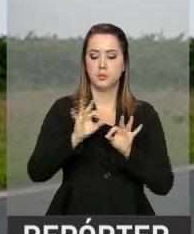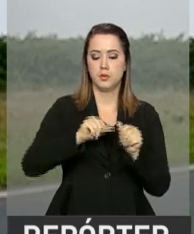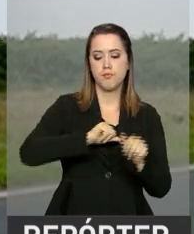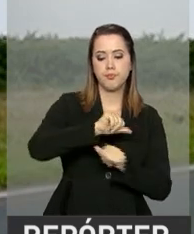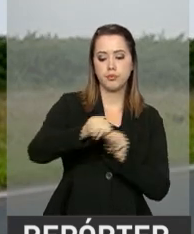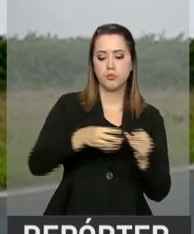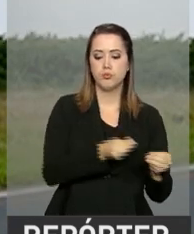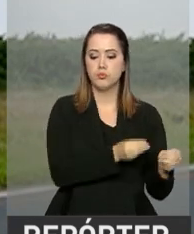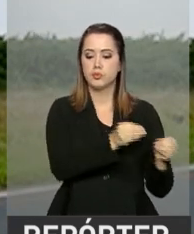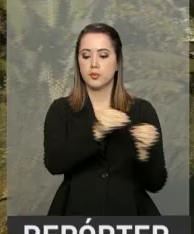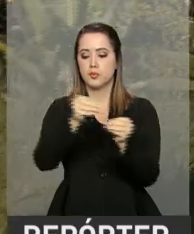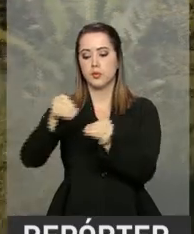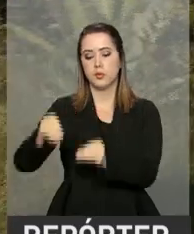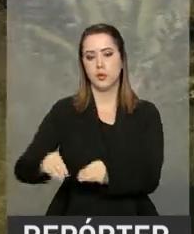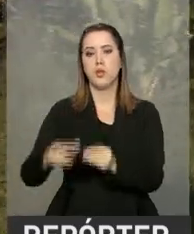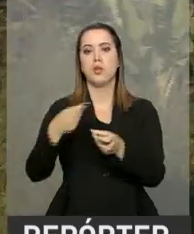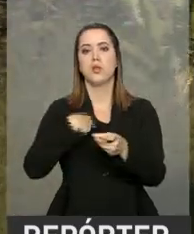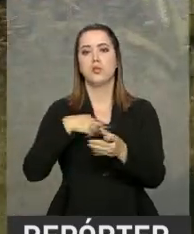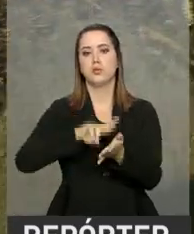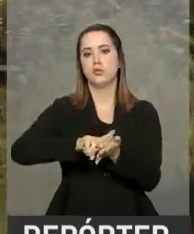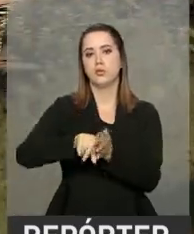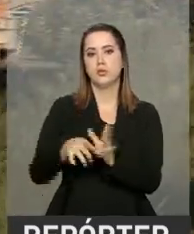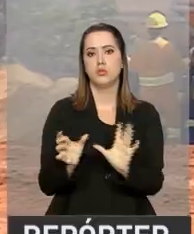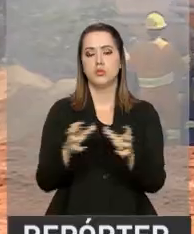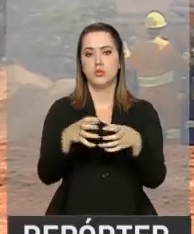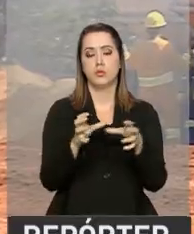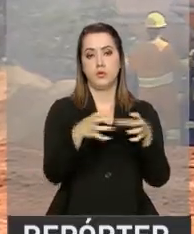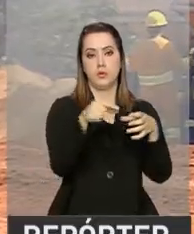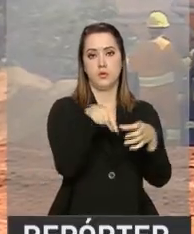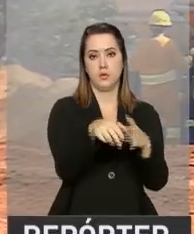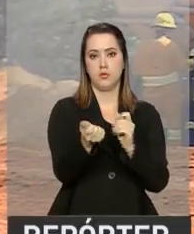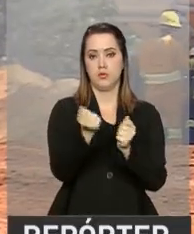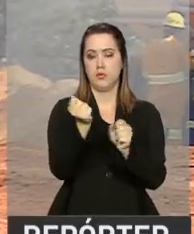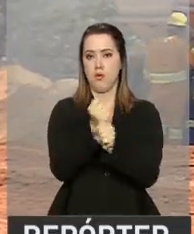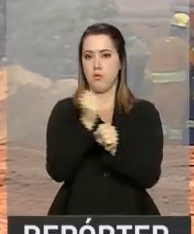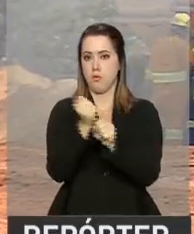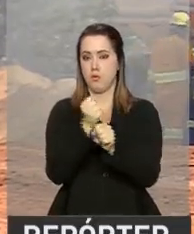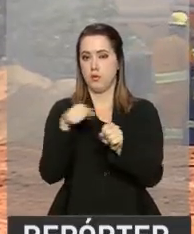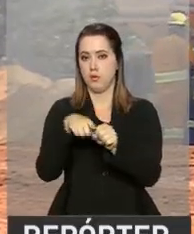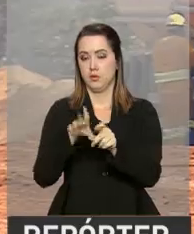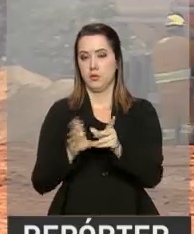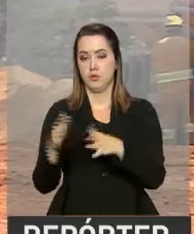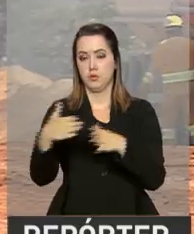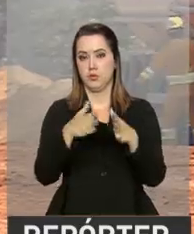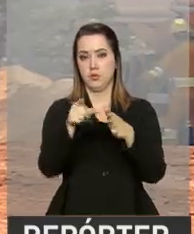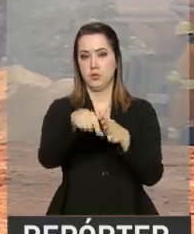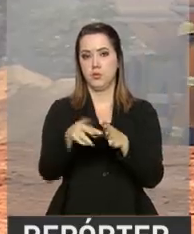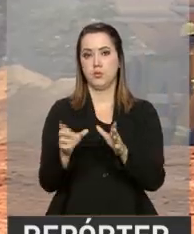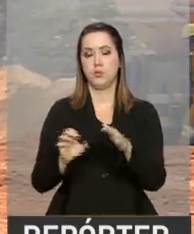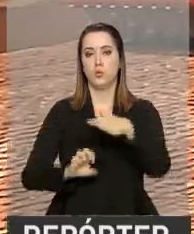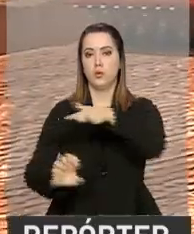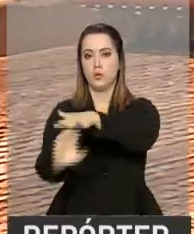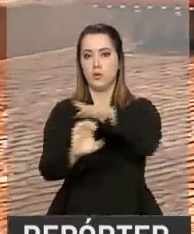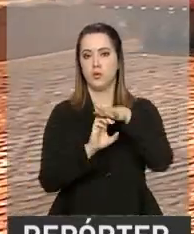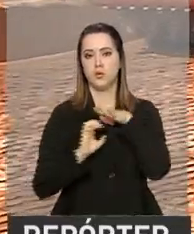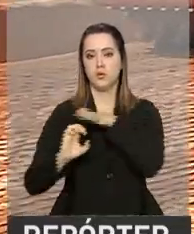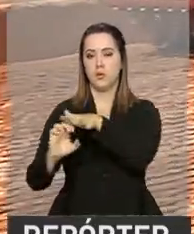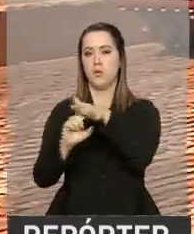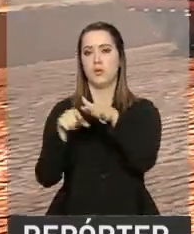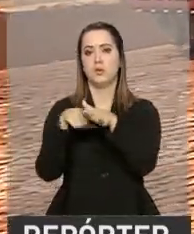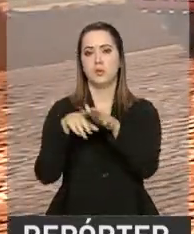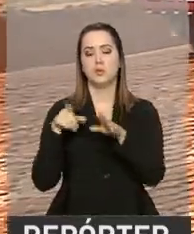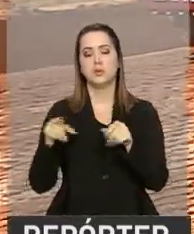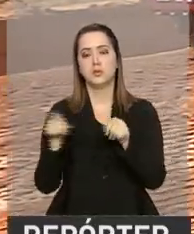privada setores da infraestrutura Nacional a meta é que grupos privados do Brasil e do exterior explorem